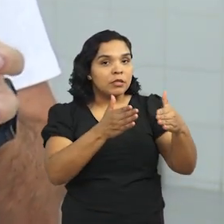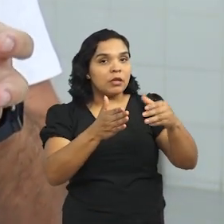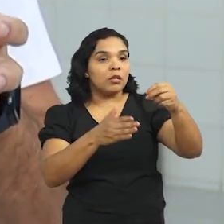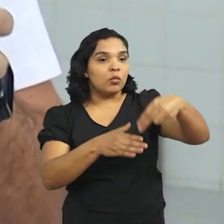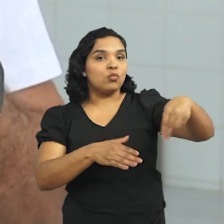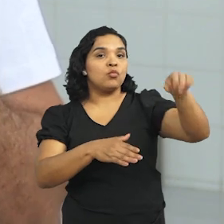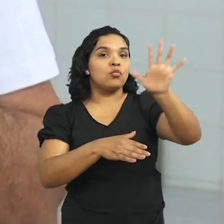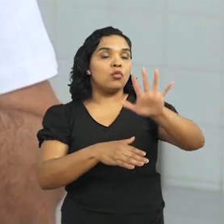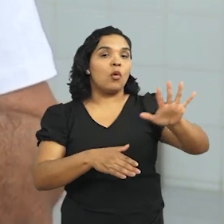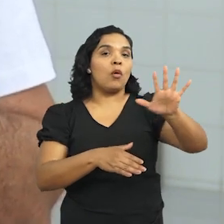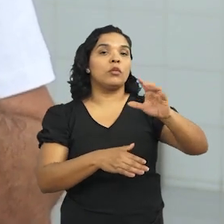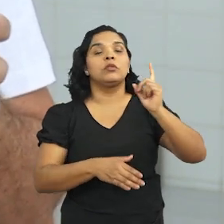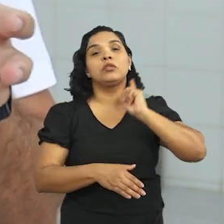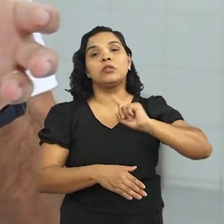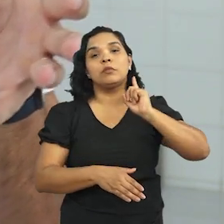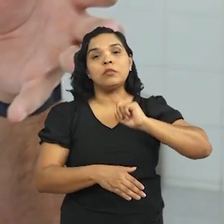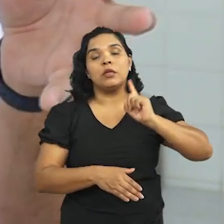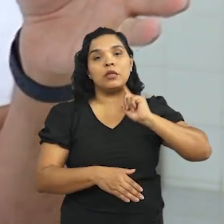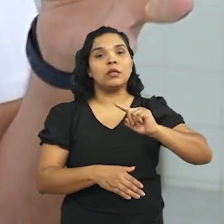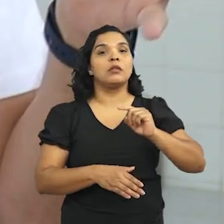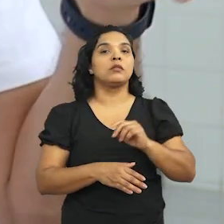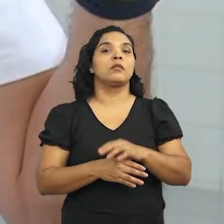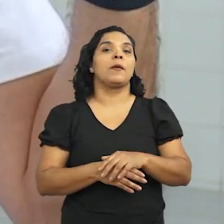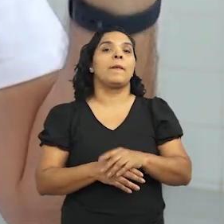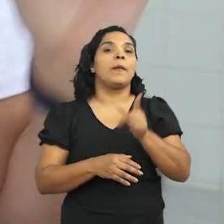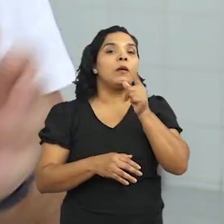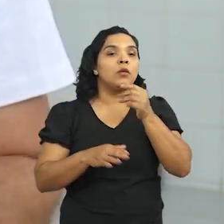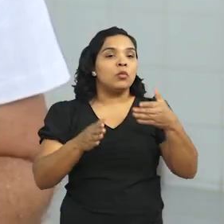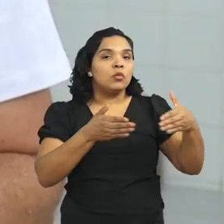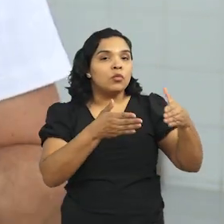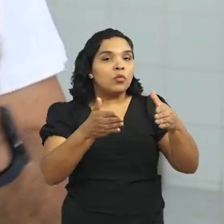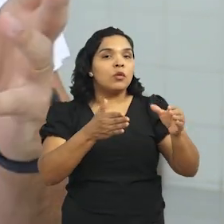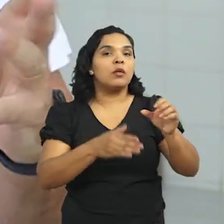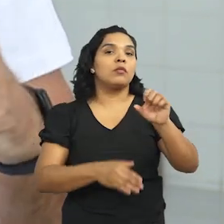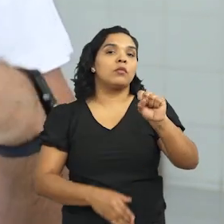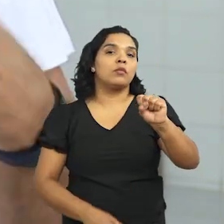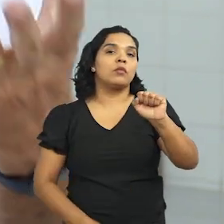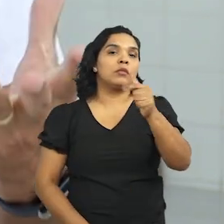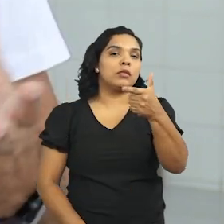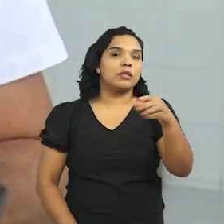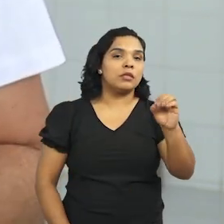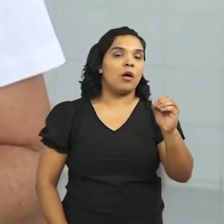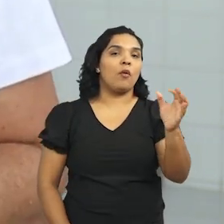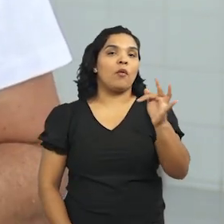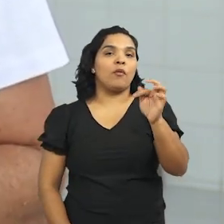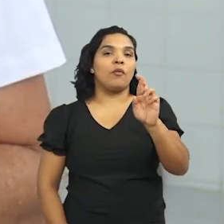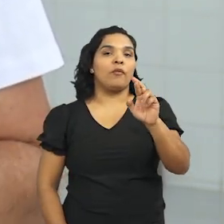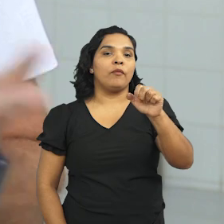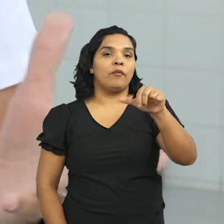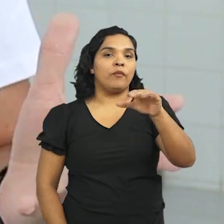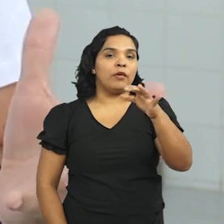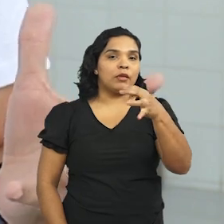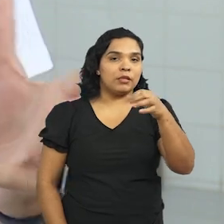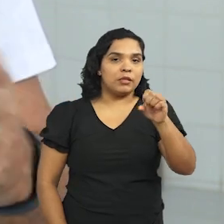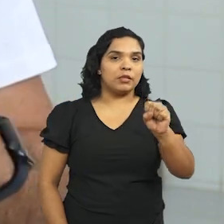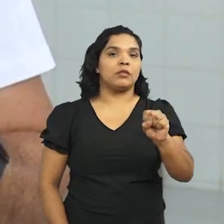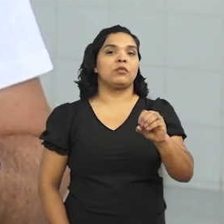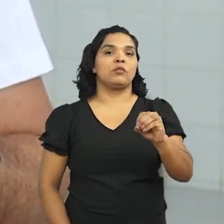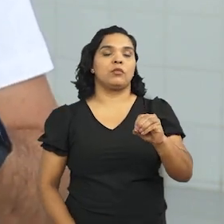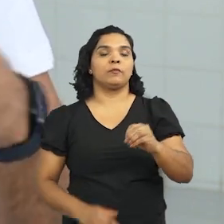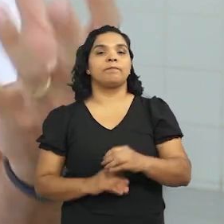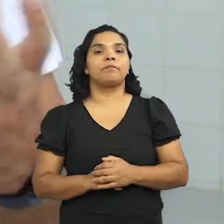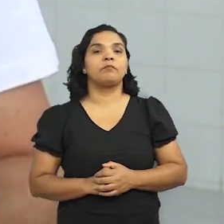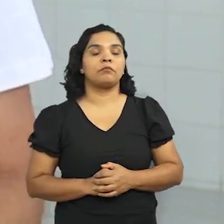ali pela parte ali do norte de Minas Gerais, pegando o Rio São Francisco. Então a gente está trabalhando com frutas do semiárido,